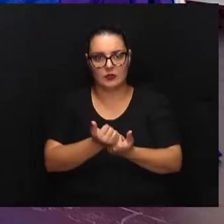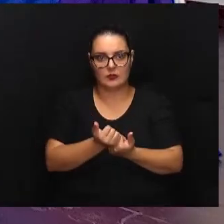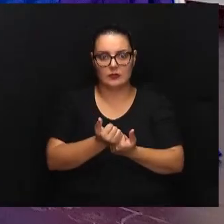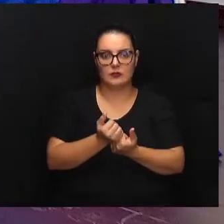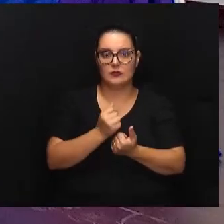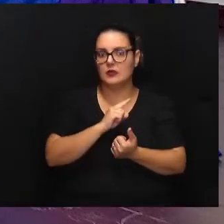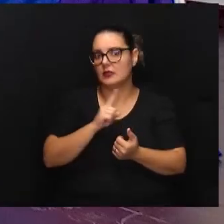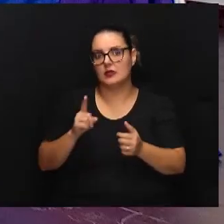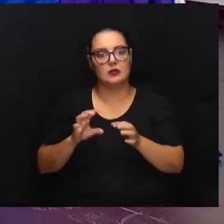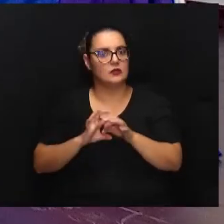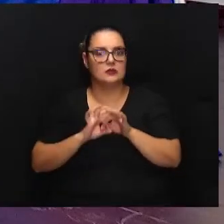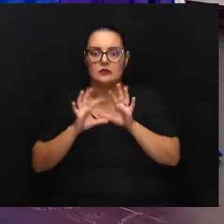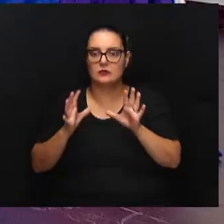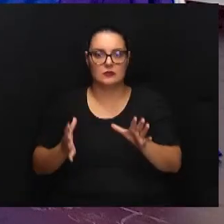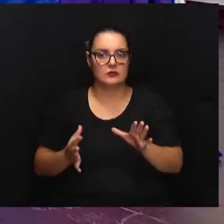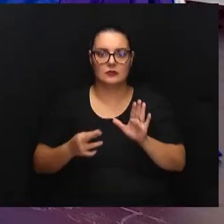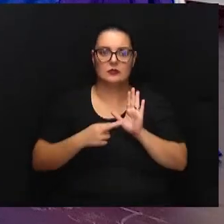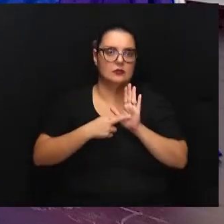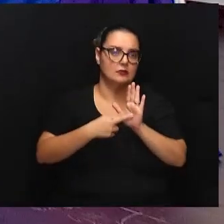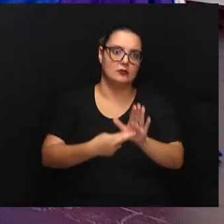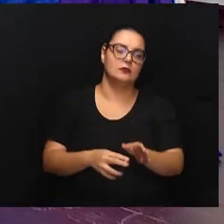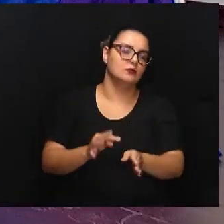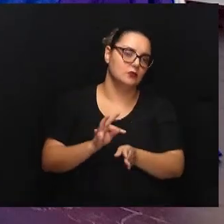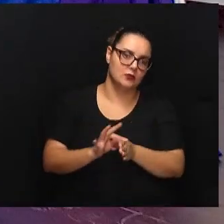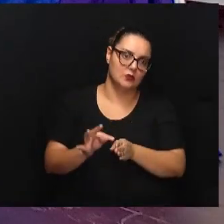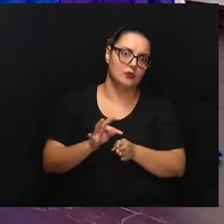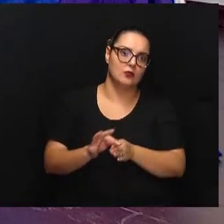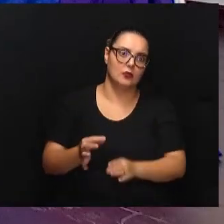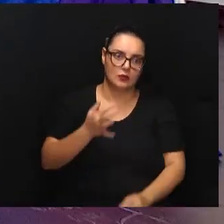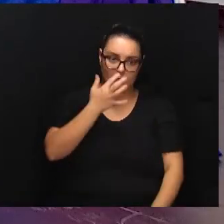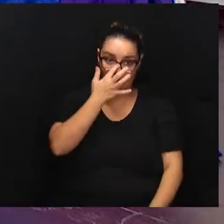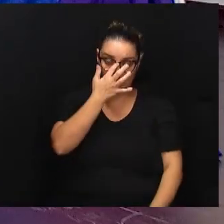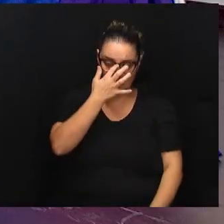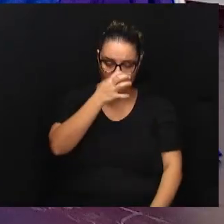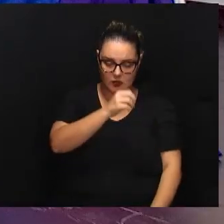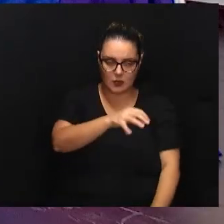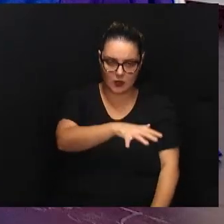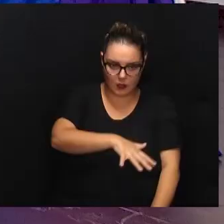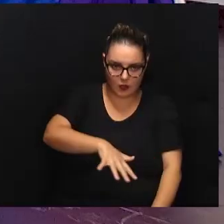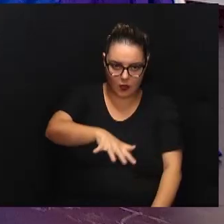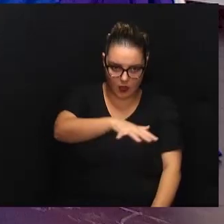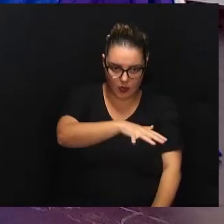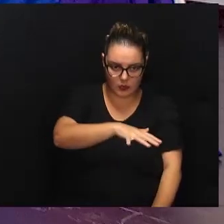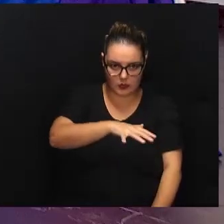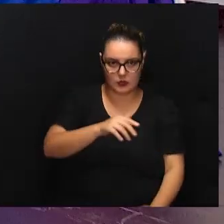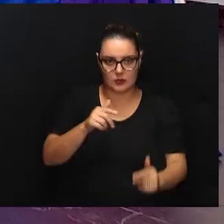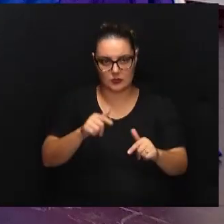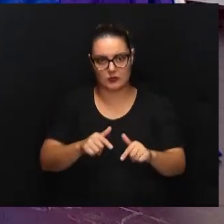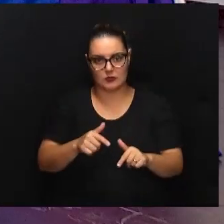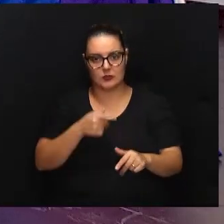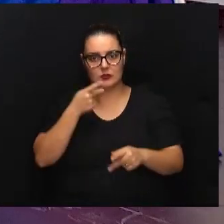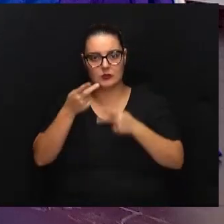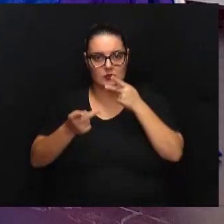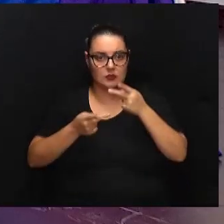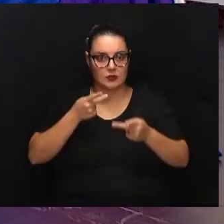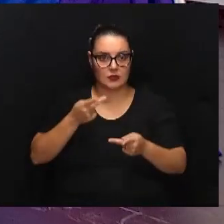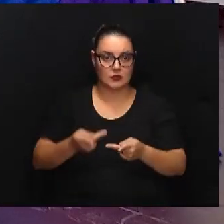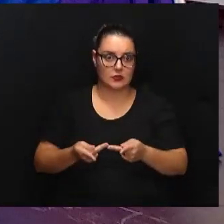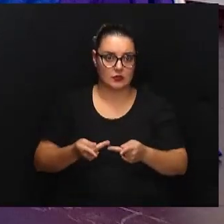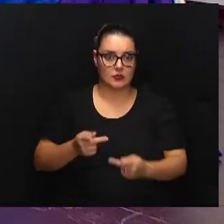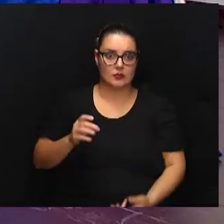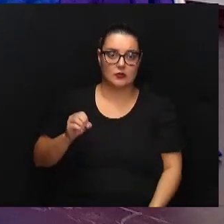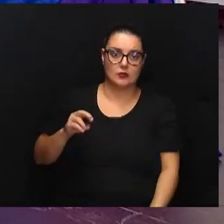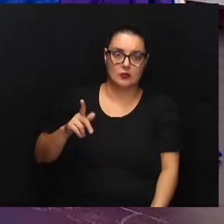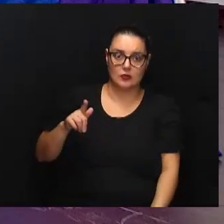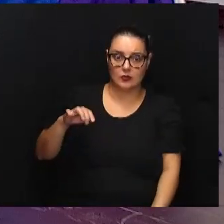representar, né, o órgão neste espaço, sendo que a gente está dizendo, gente, de um órgão que está para zelar e garantir pelos direitos